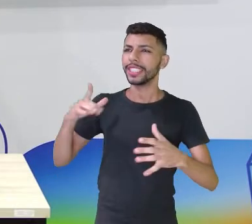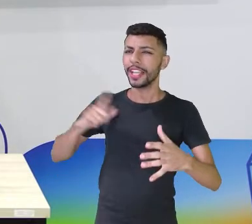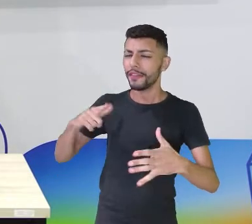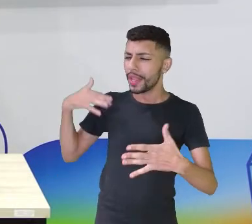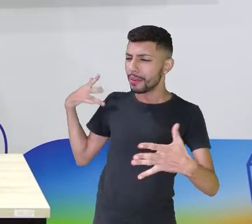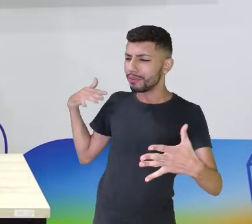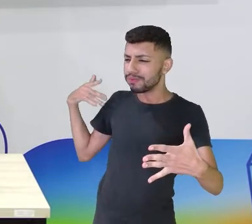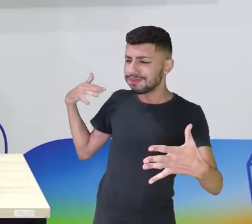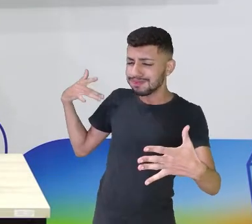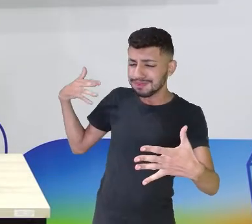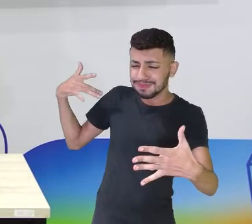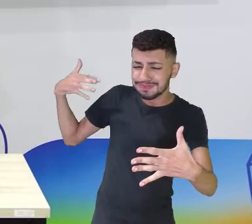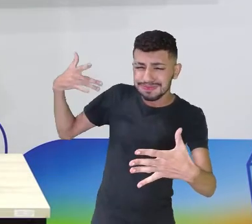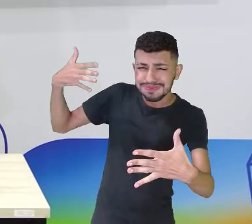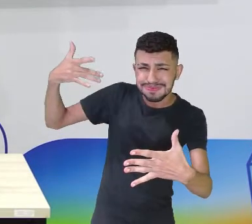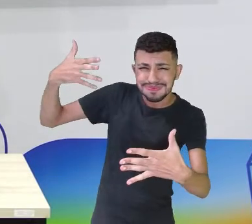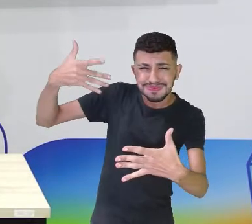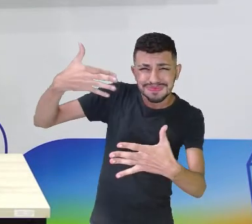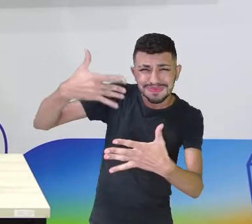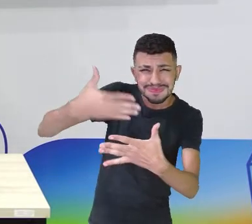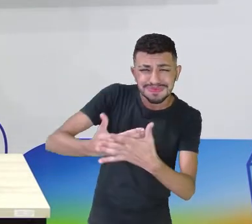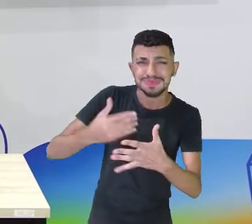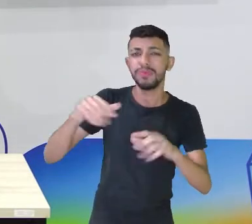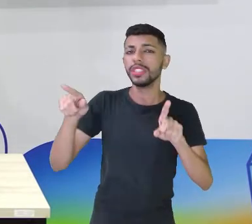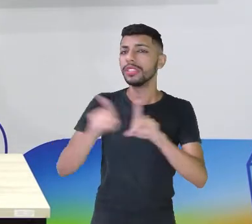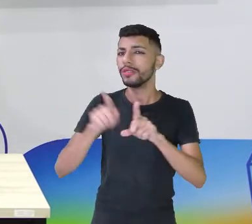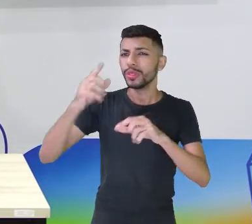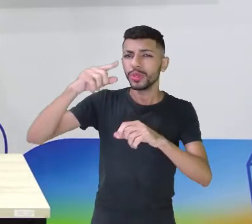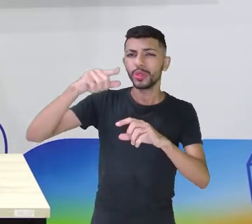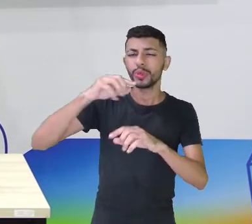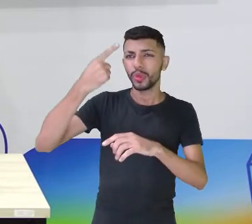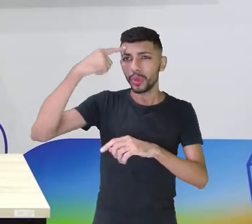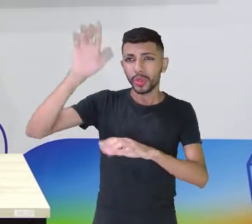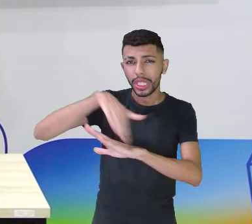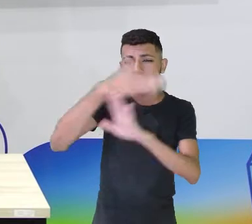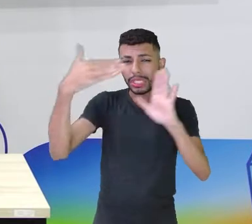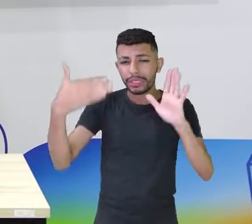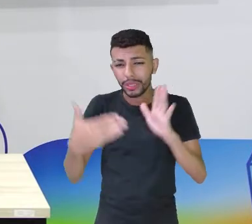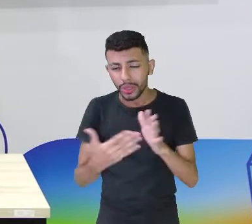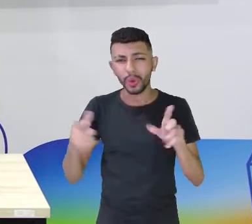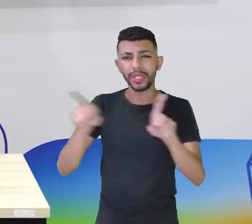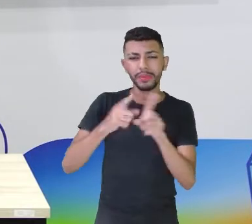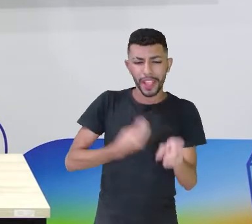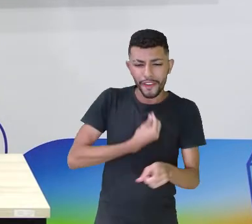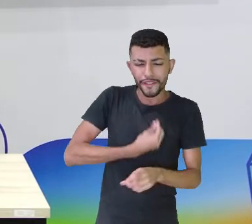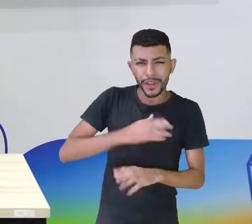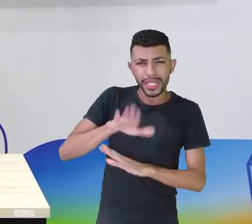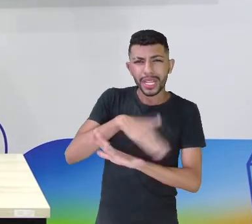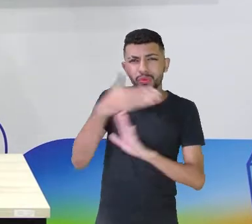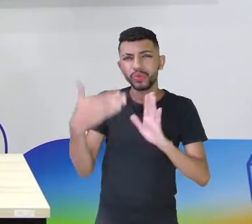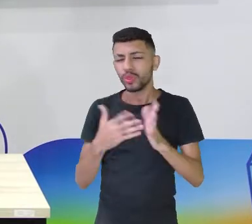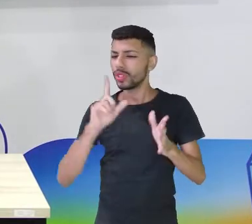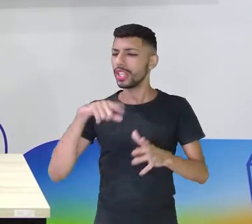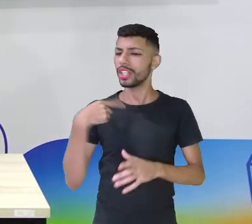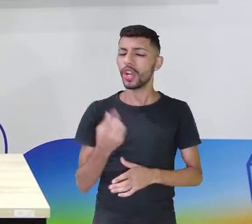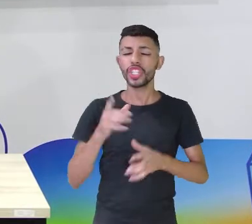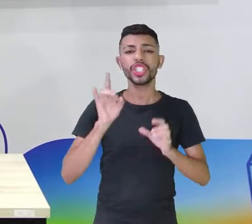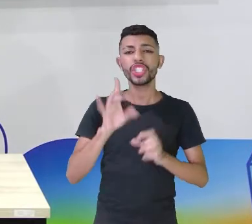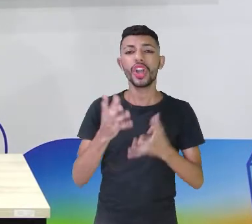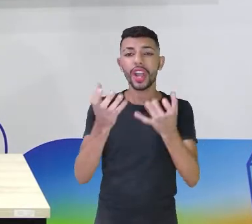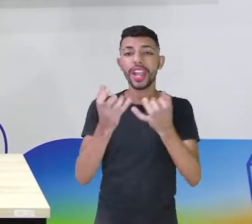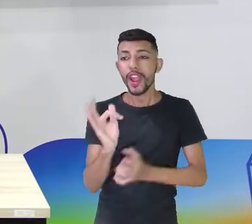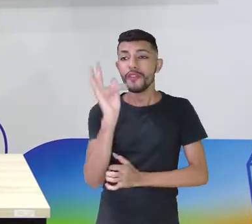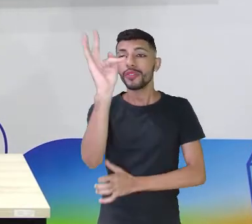tantas questões durante o nosso dia, durante a nossa vida, o que a gente busca no amanhã são dias